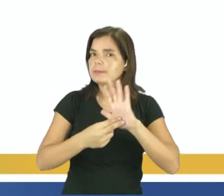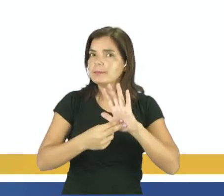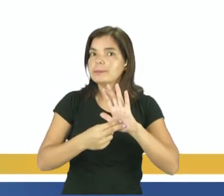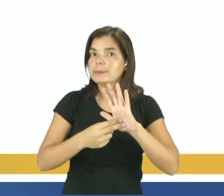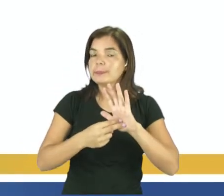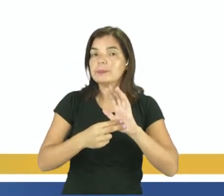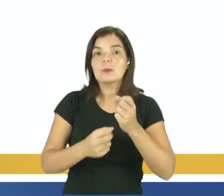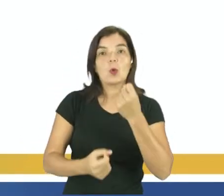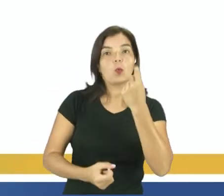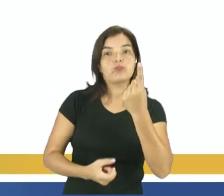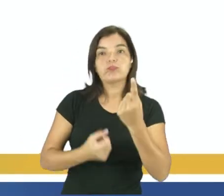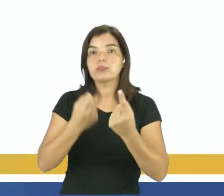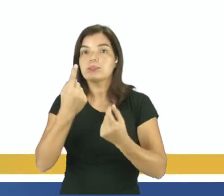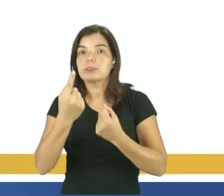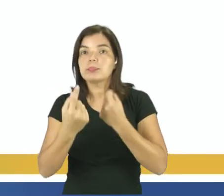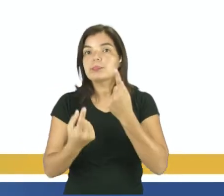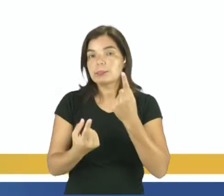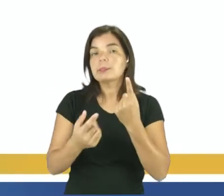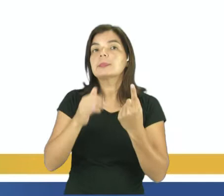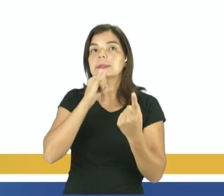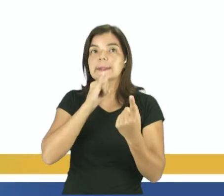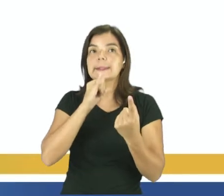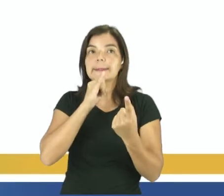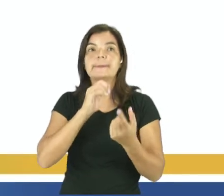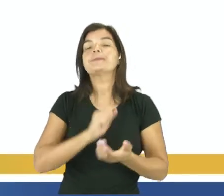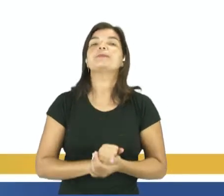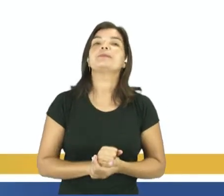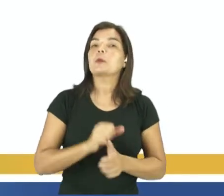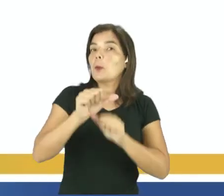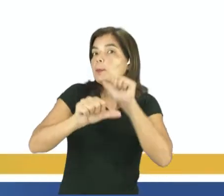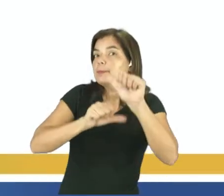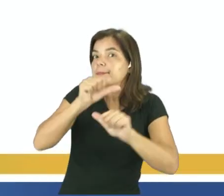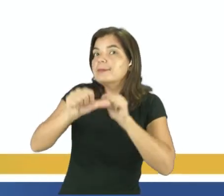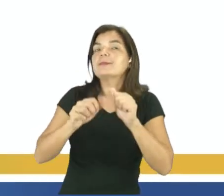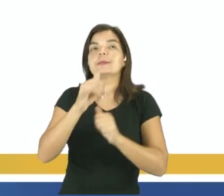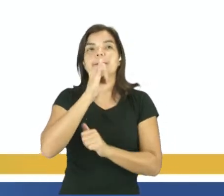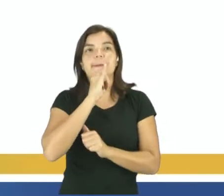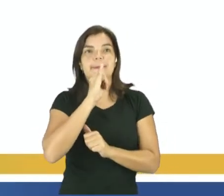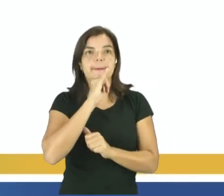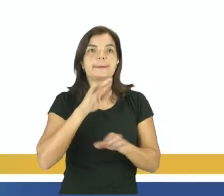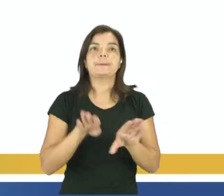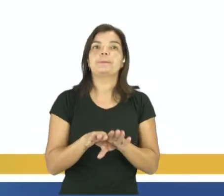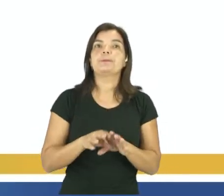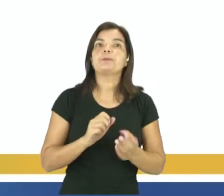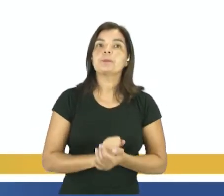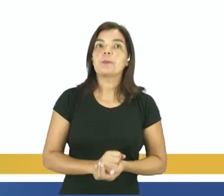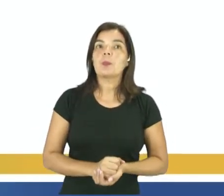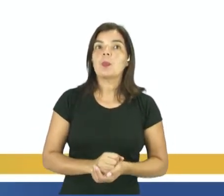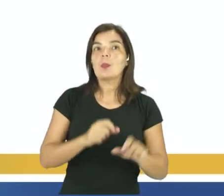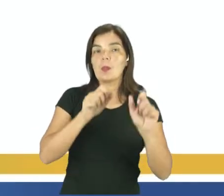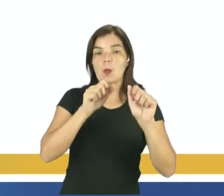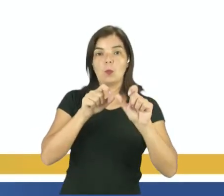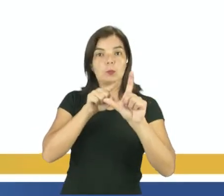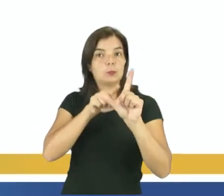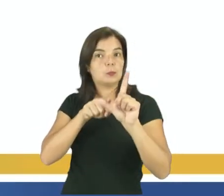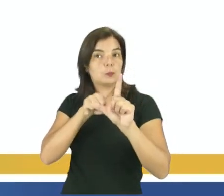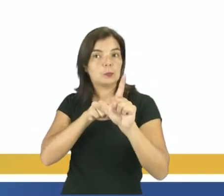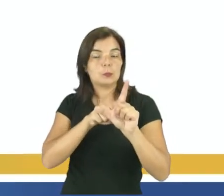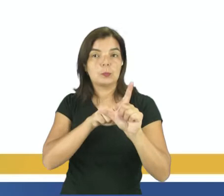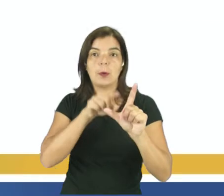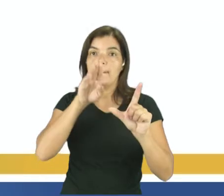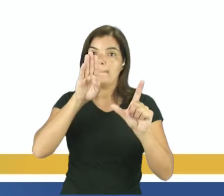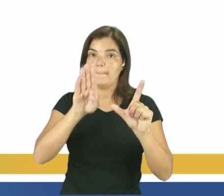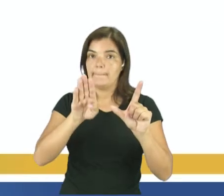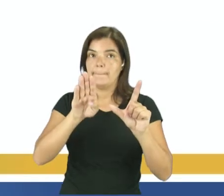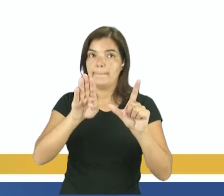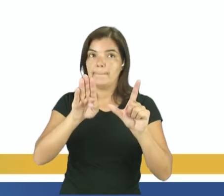seja, alternado, melhor dizendo. Aquilo, né, que alterna. Então, por exemplo, aqui eu tenho os ângulos